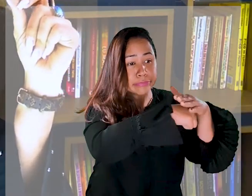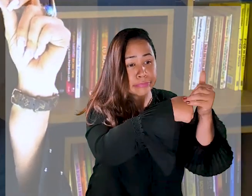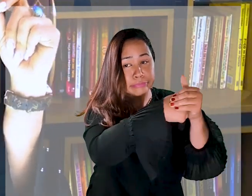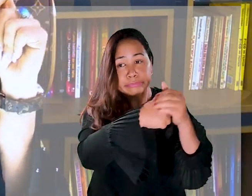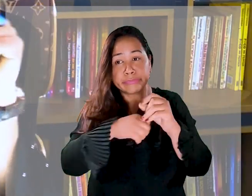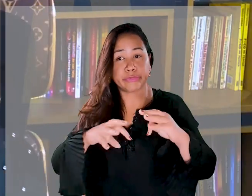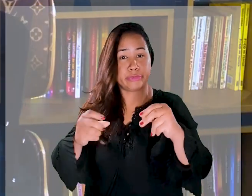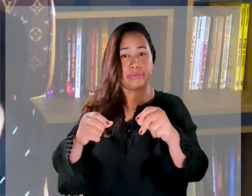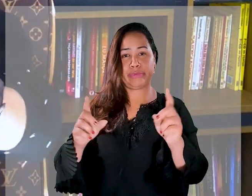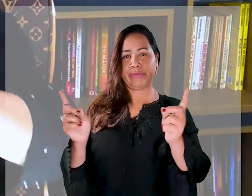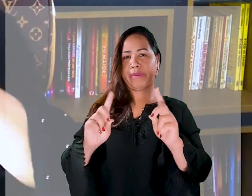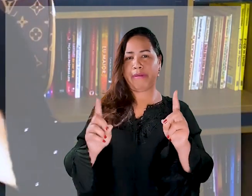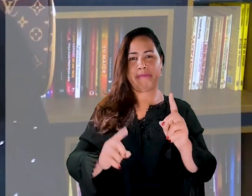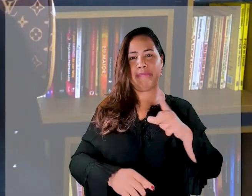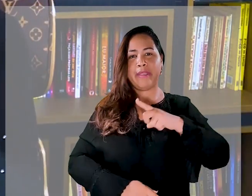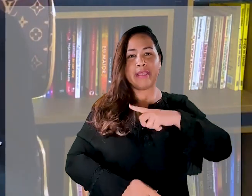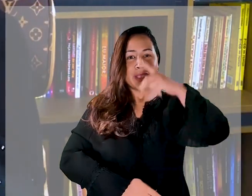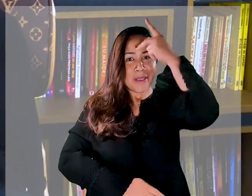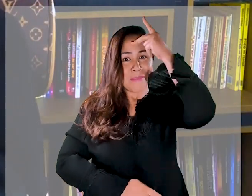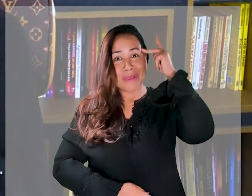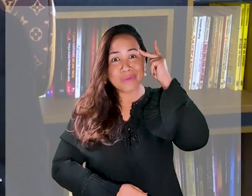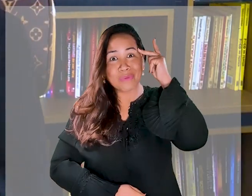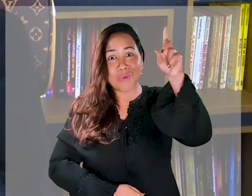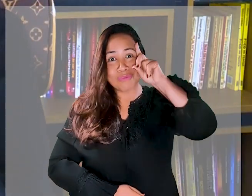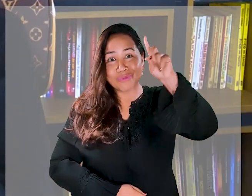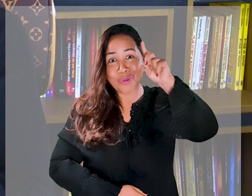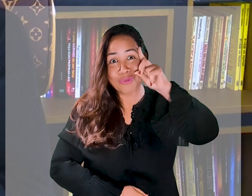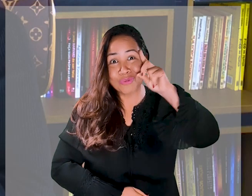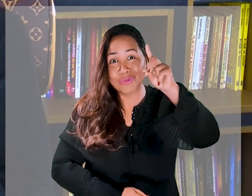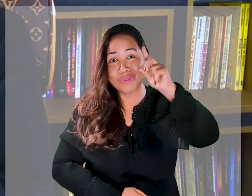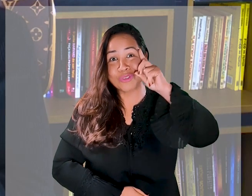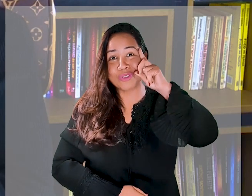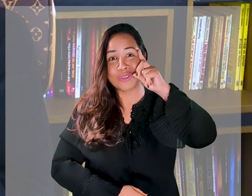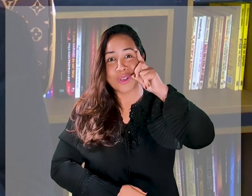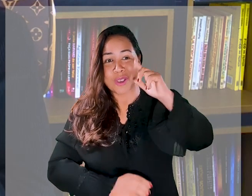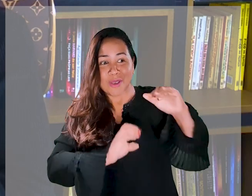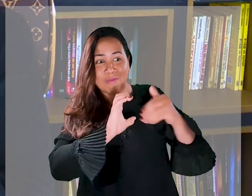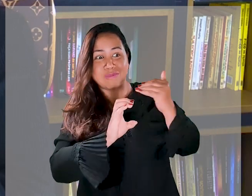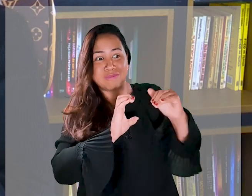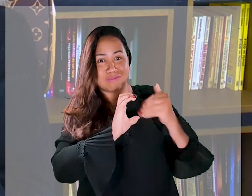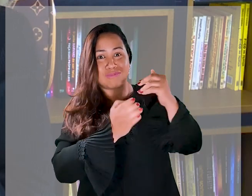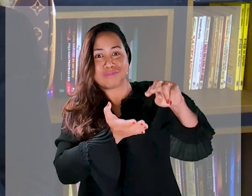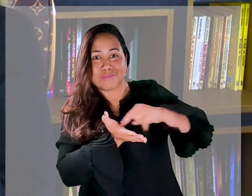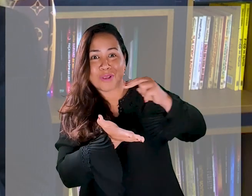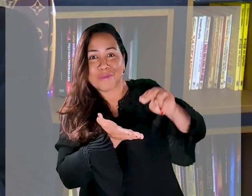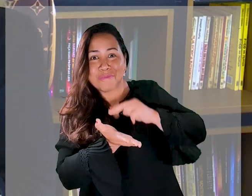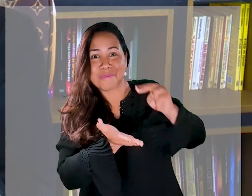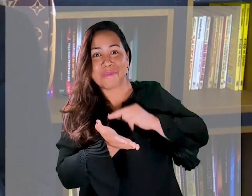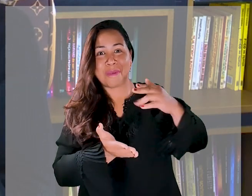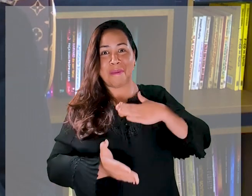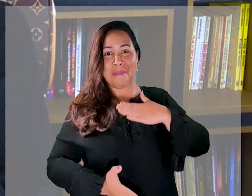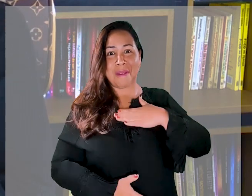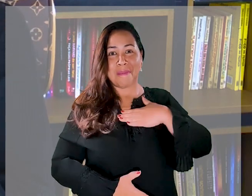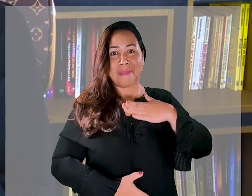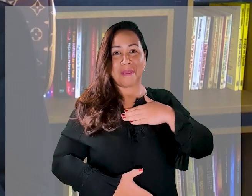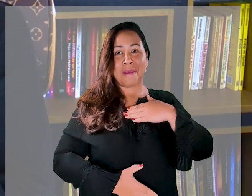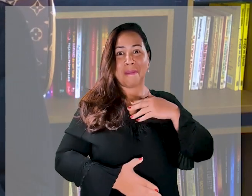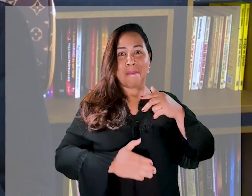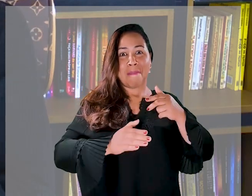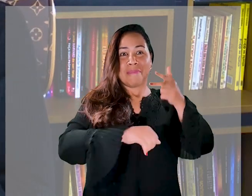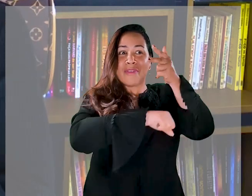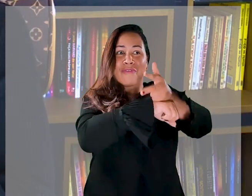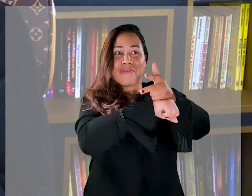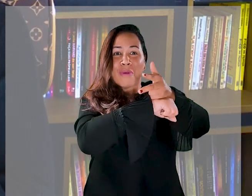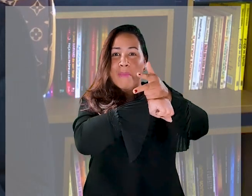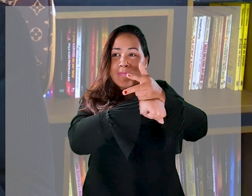mensagem todos os dias para ver meu closet, que eu já mostrei algumas vezes. Eu quero ver teu closet. E eu já fui severamente criticada